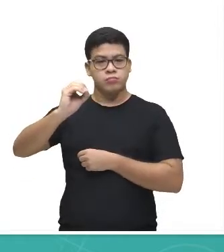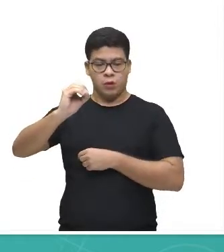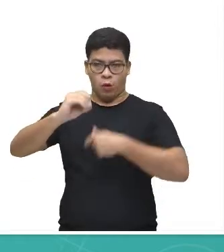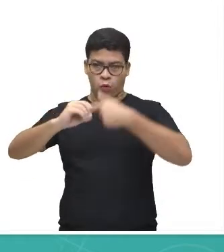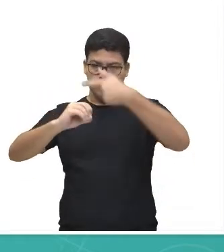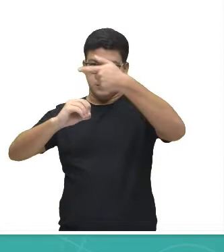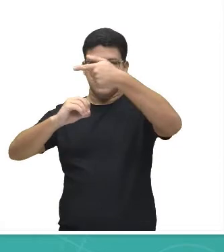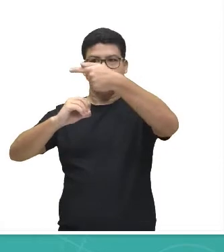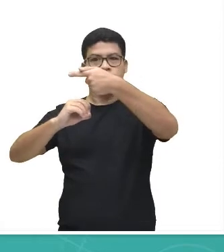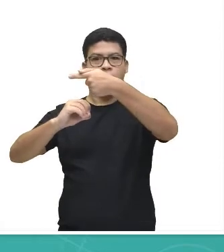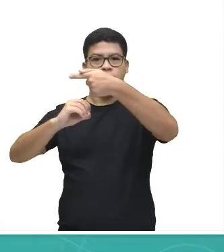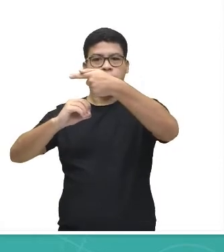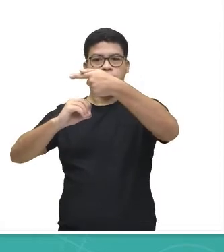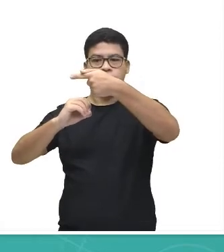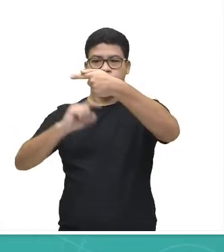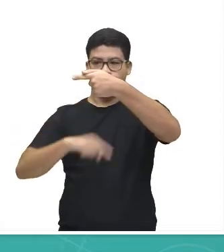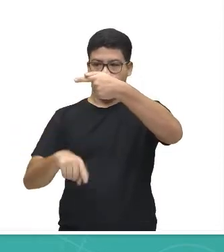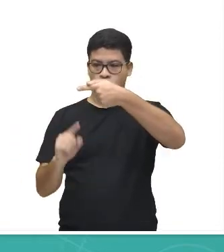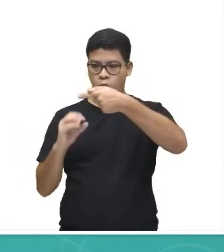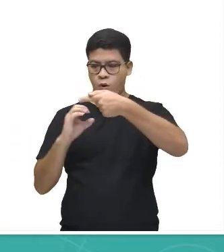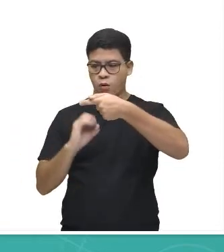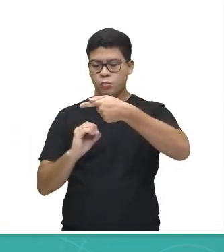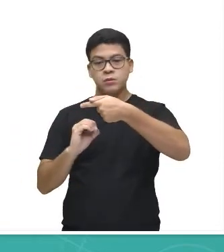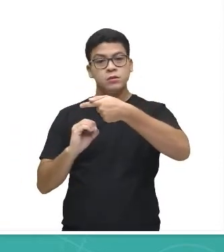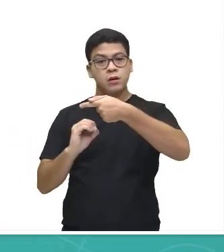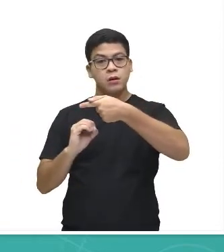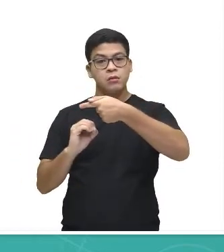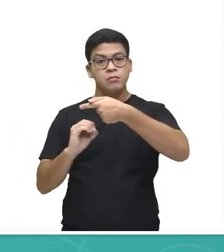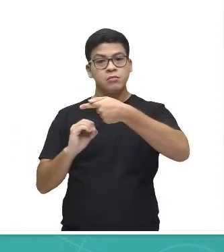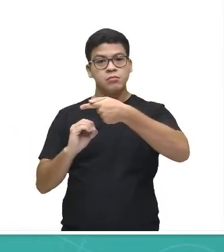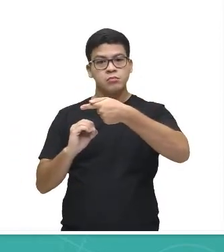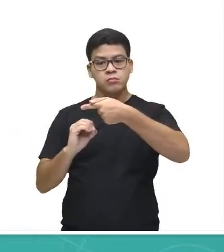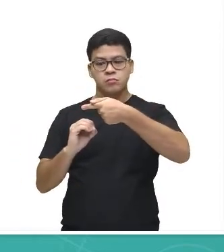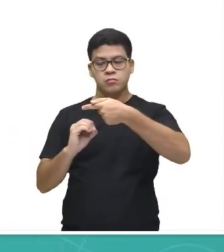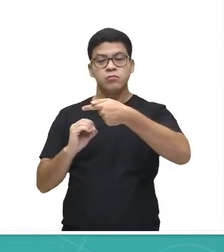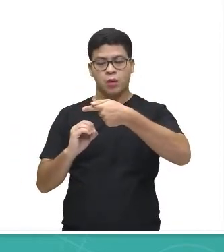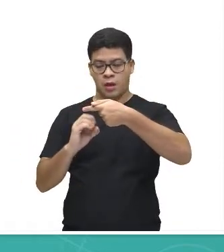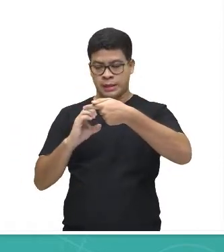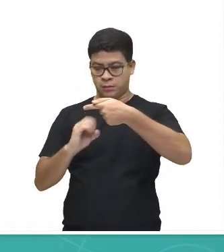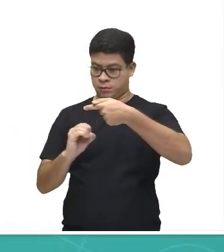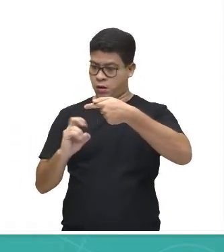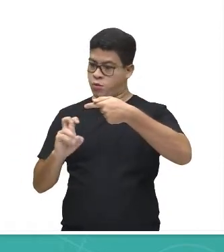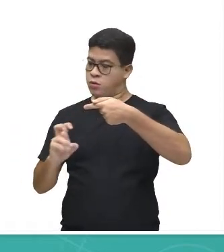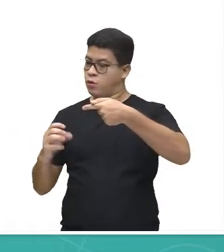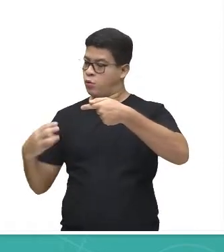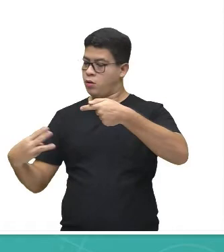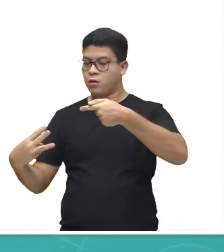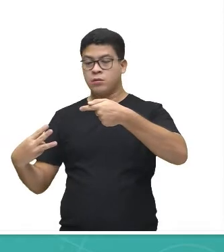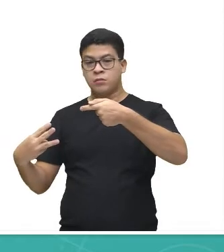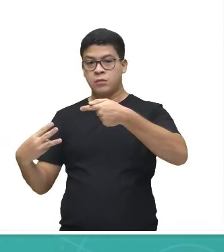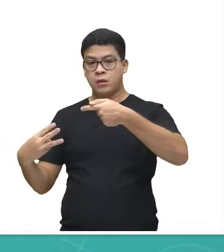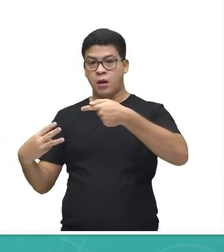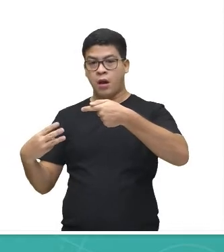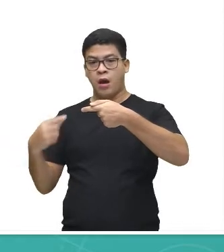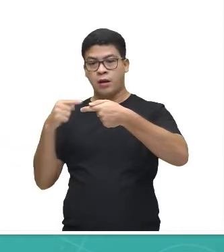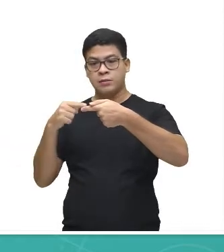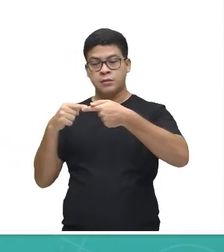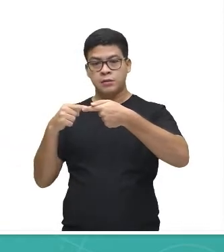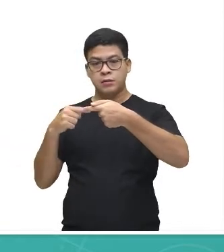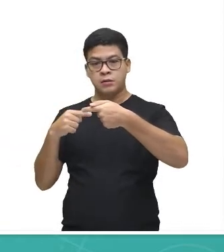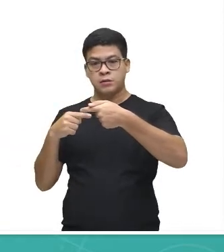bem? Então, toda vez que sobrar um espaçozinho ali, nós vamos completar com o 0, tá?